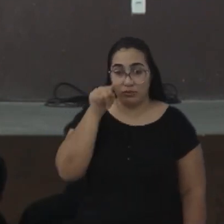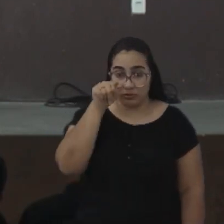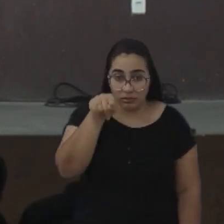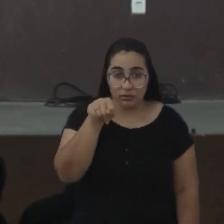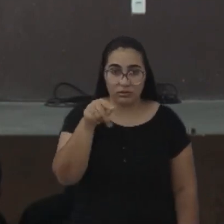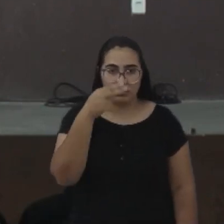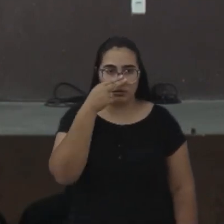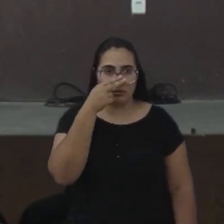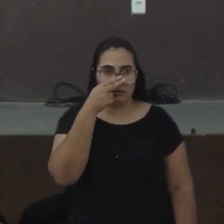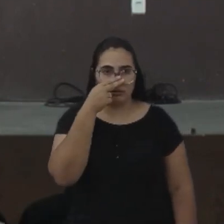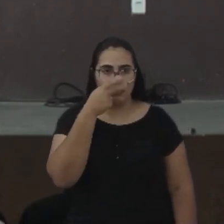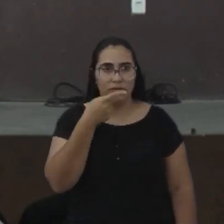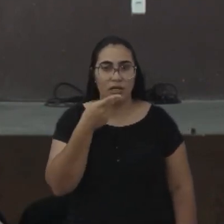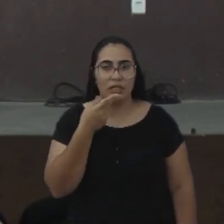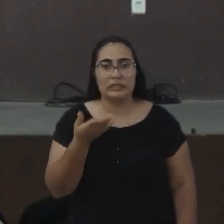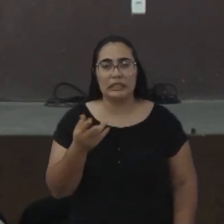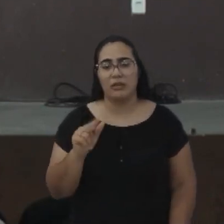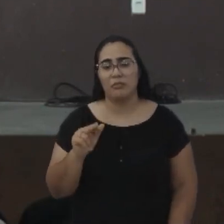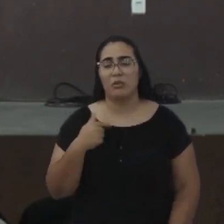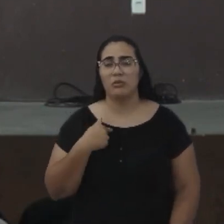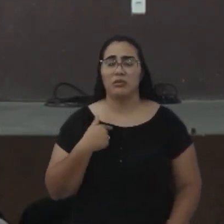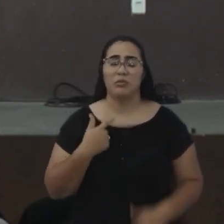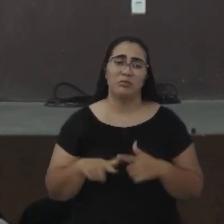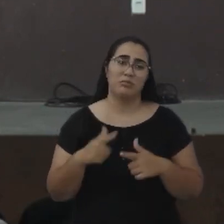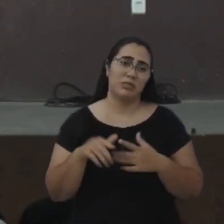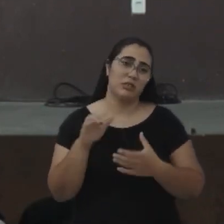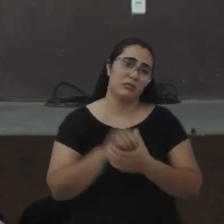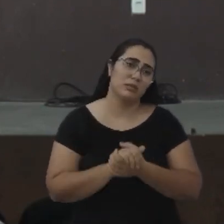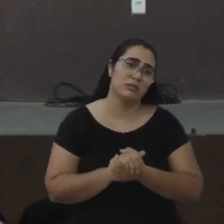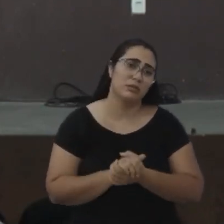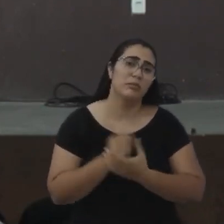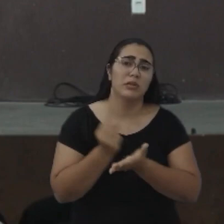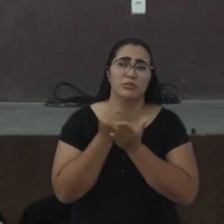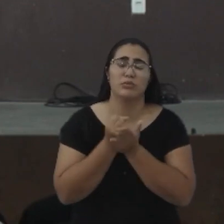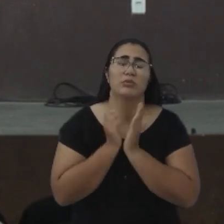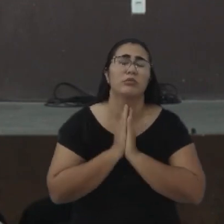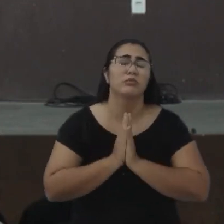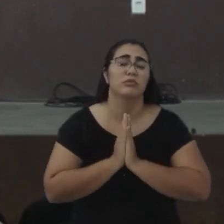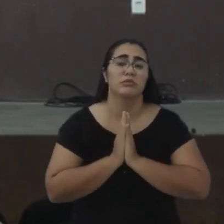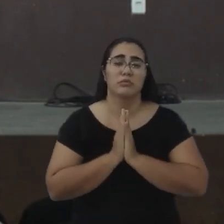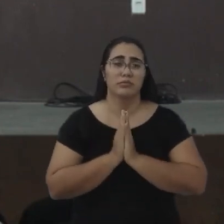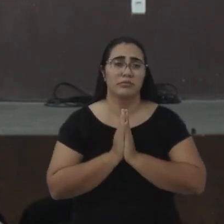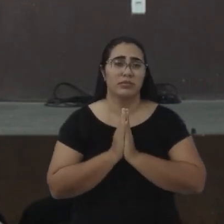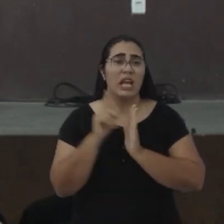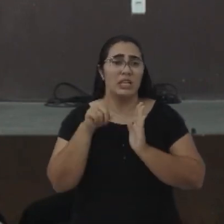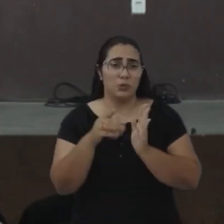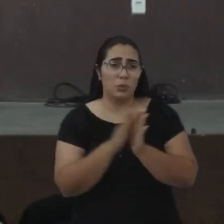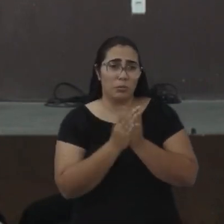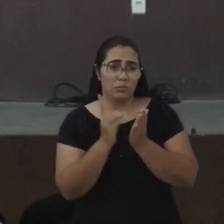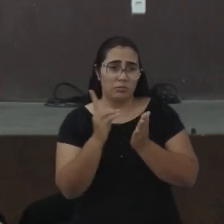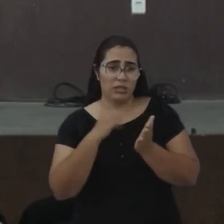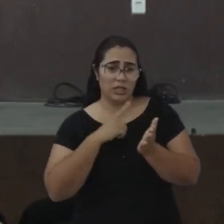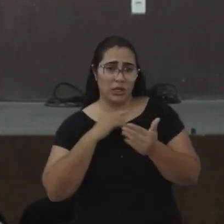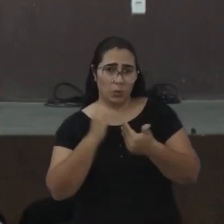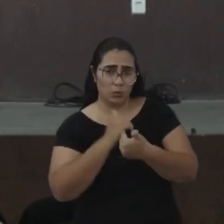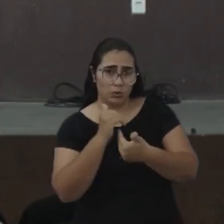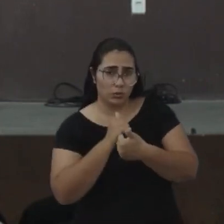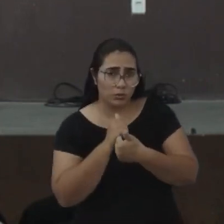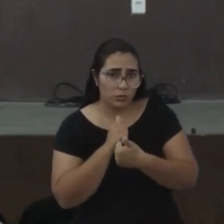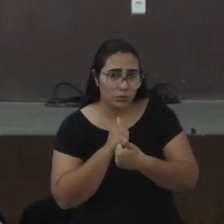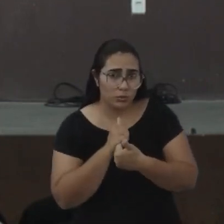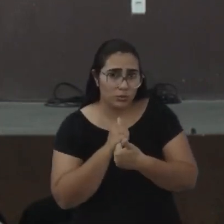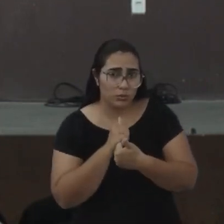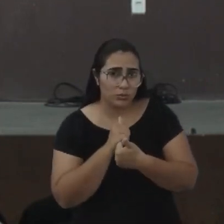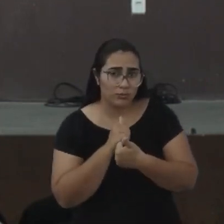assim, meu irmão, eu estou passando por uma luta no meu casamento. Essa tua Bíblia aí tem algum conselho para mim?